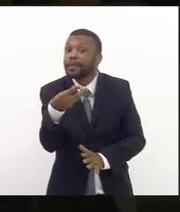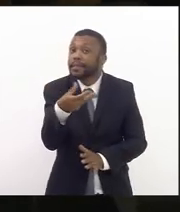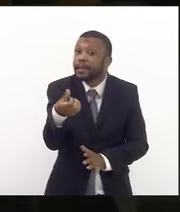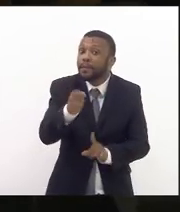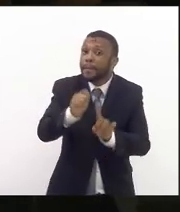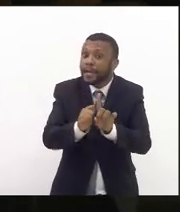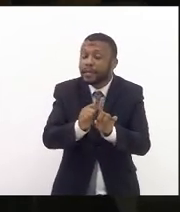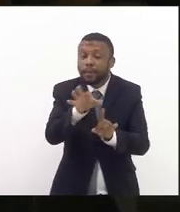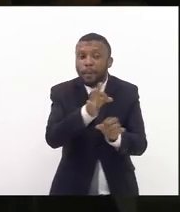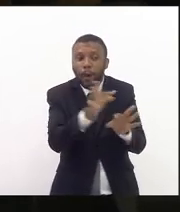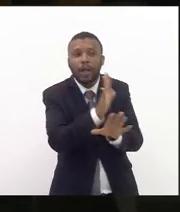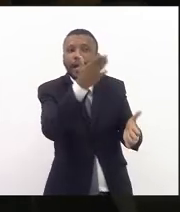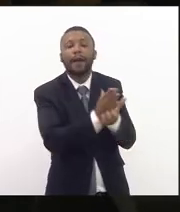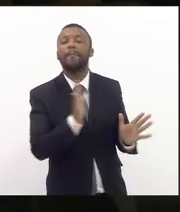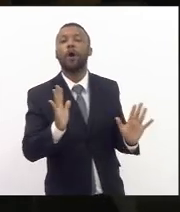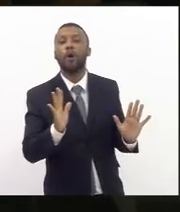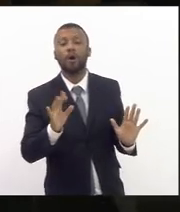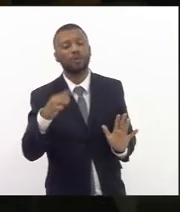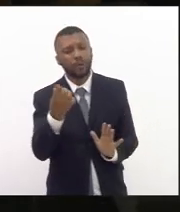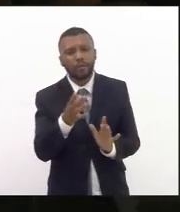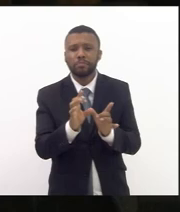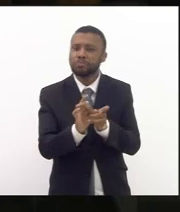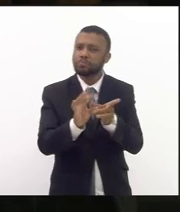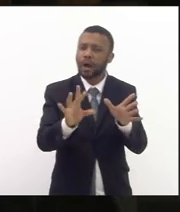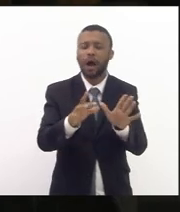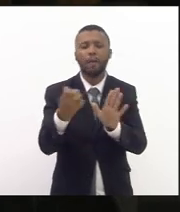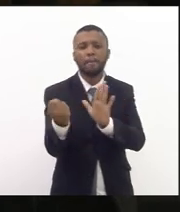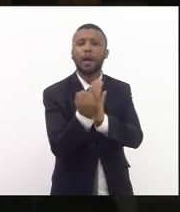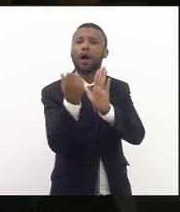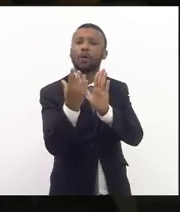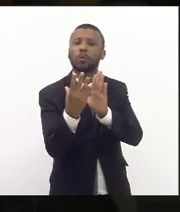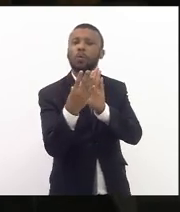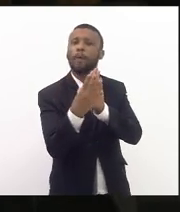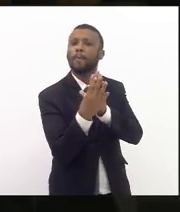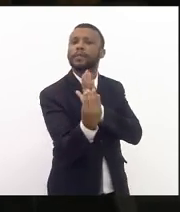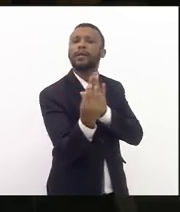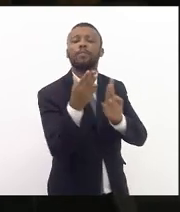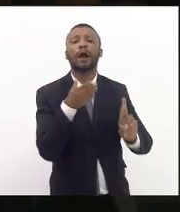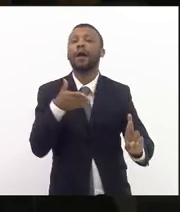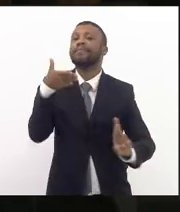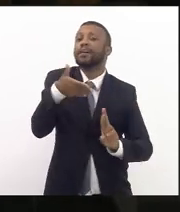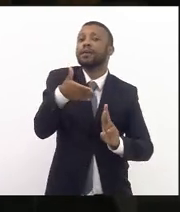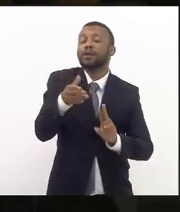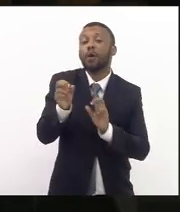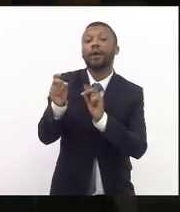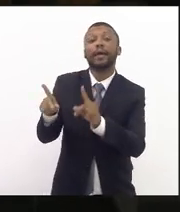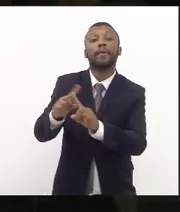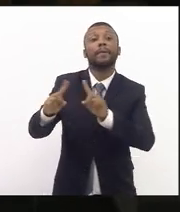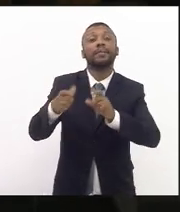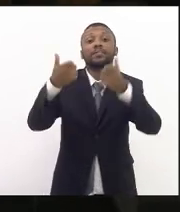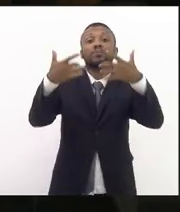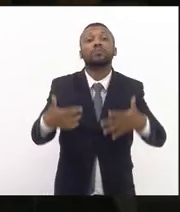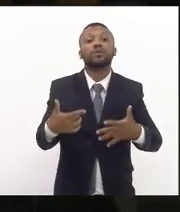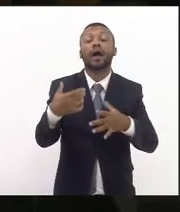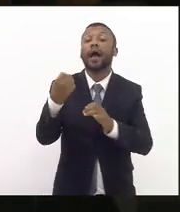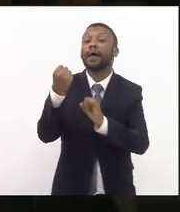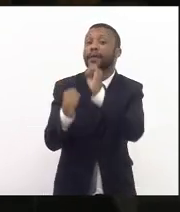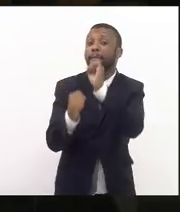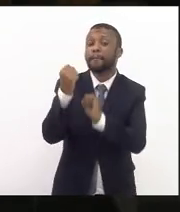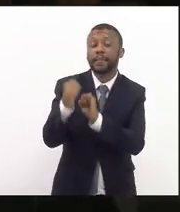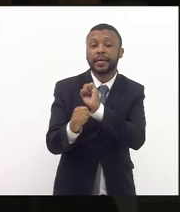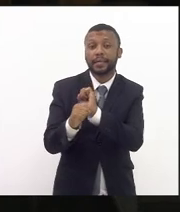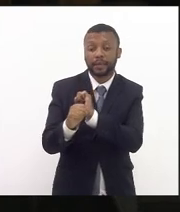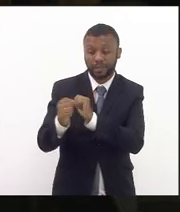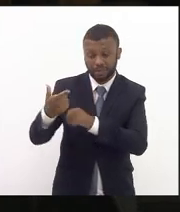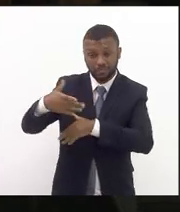meses. Ele falou, não, mas nós vamos deixar aqui um legado. Sim, mas quem está dizendo isso é a empresa. Quem tem que nos dizer